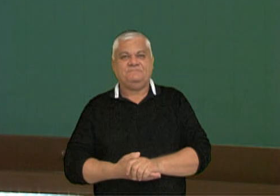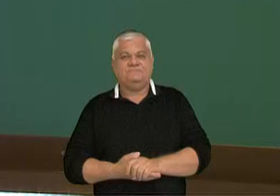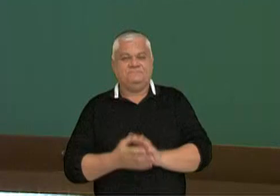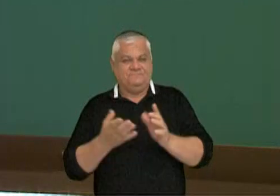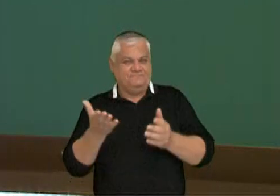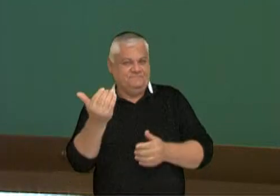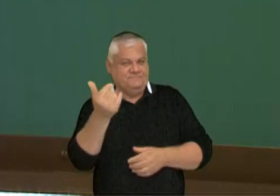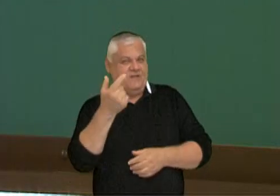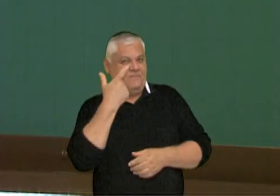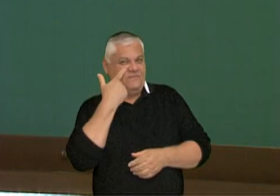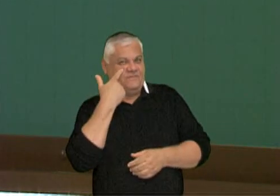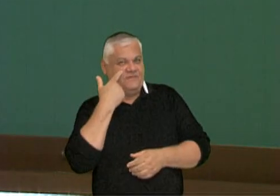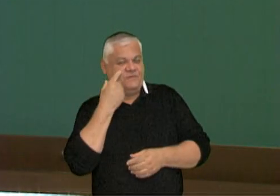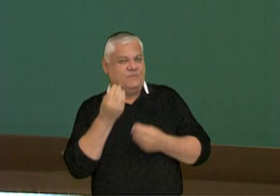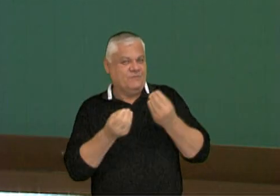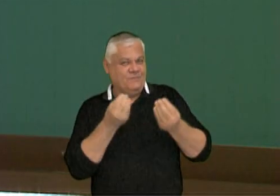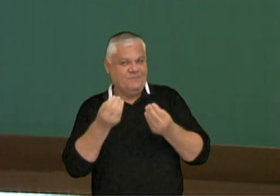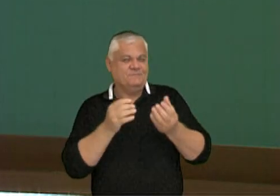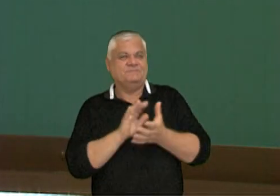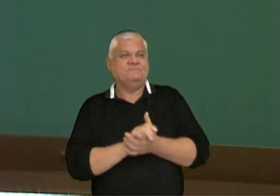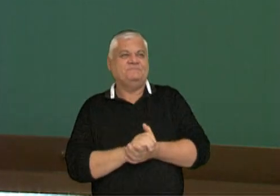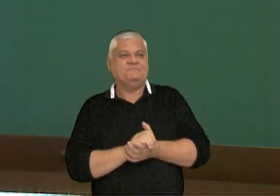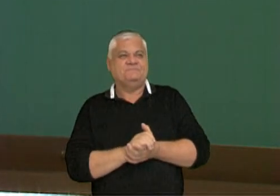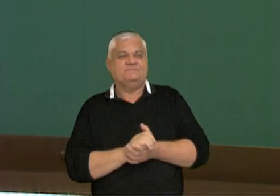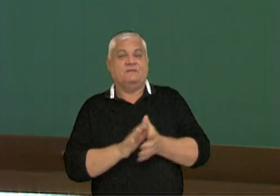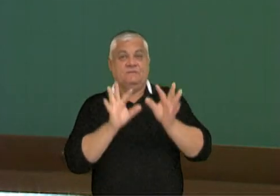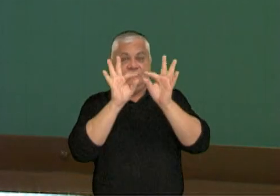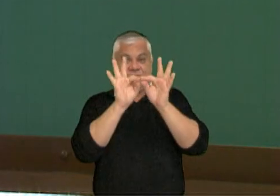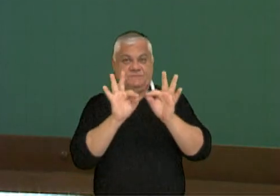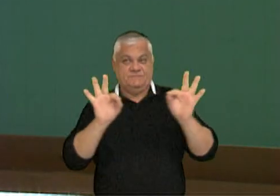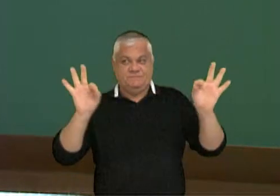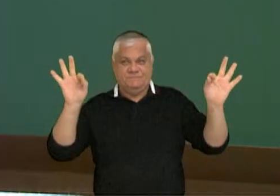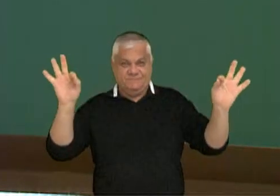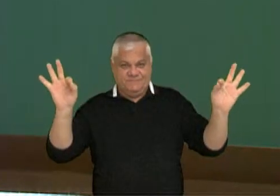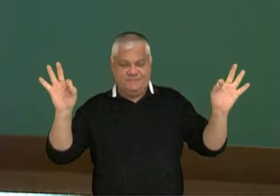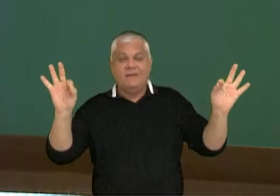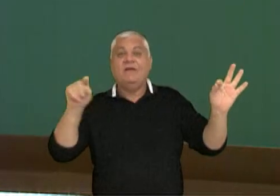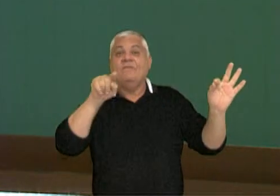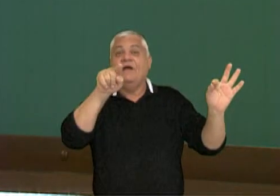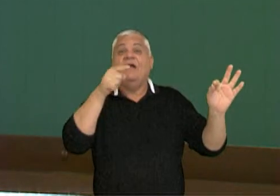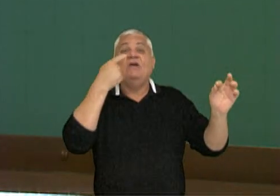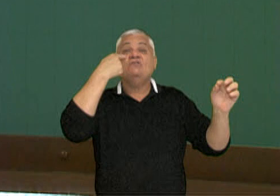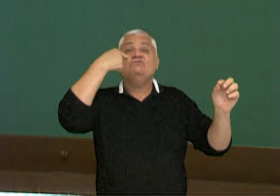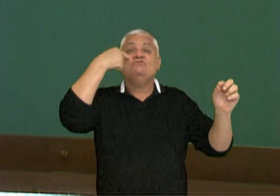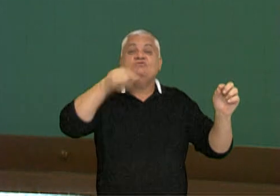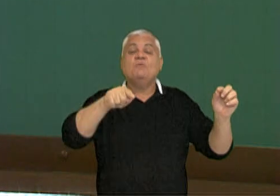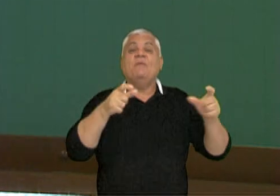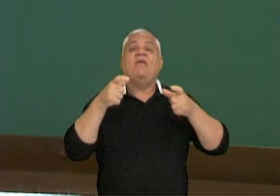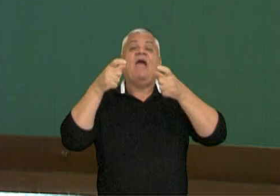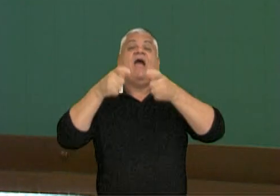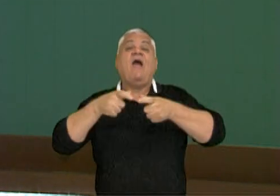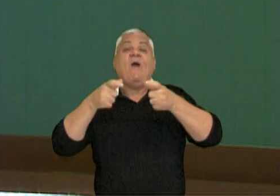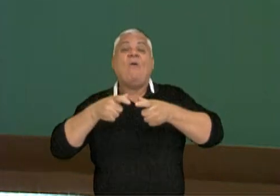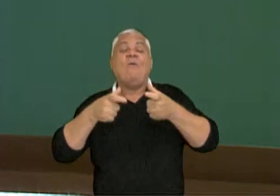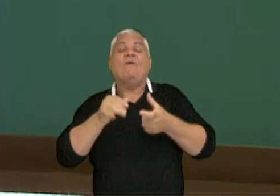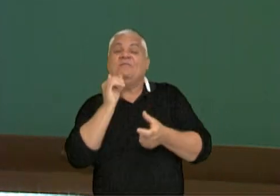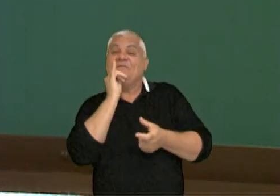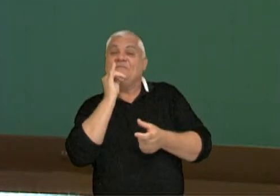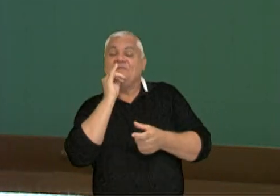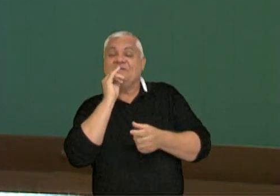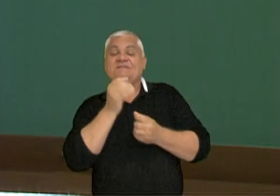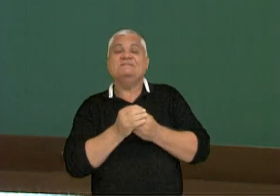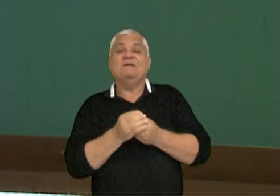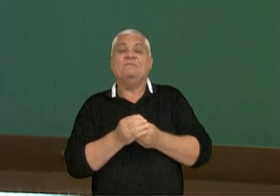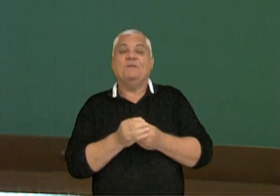Vamos lá então, pessoal. Olha, ele pediu para a gente descobrir, né, a localização, o valor numérico